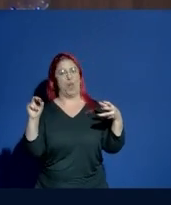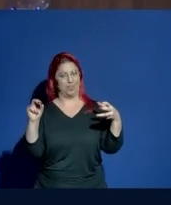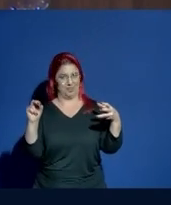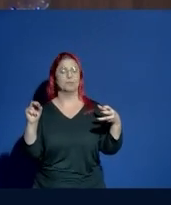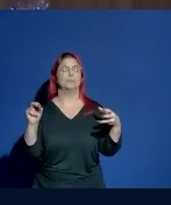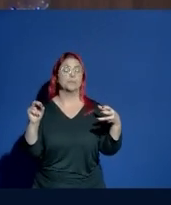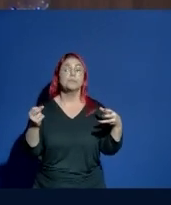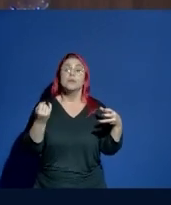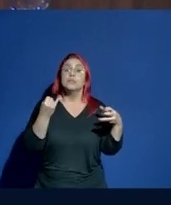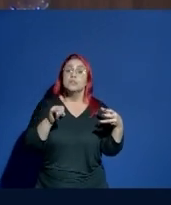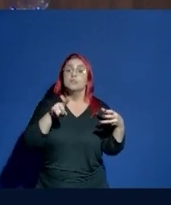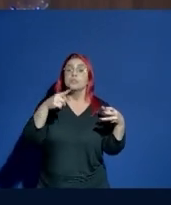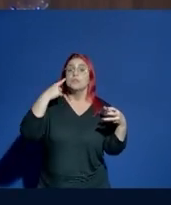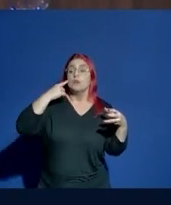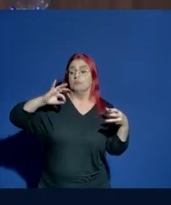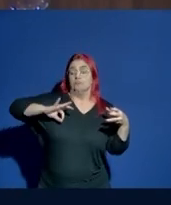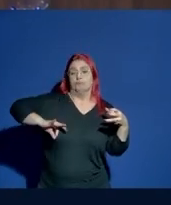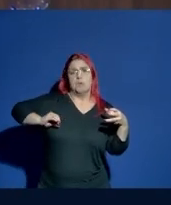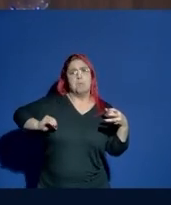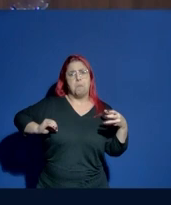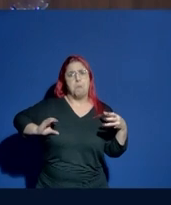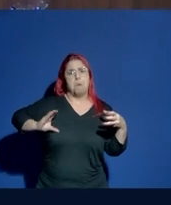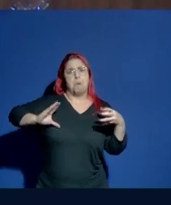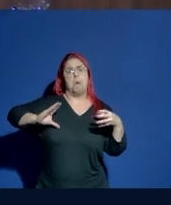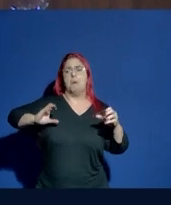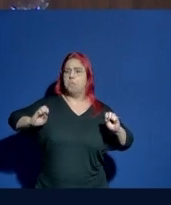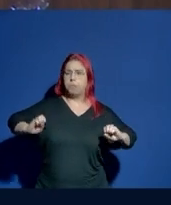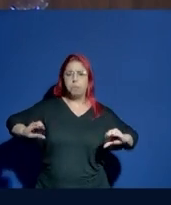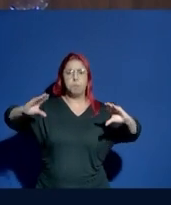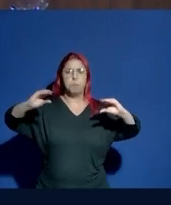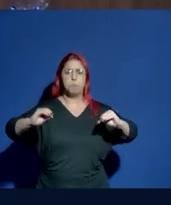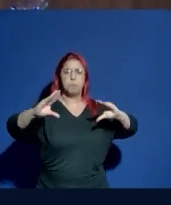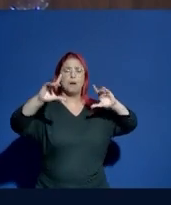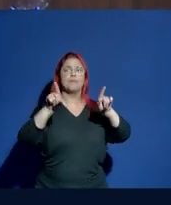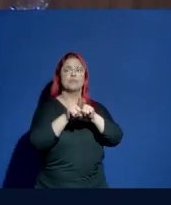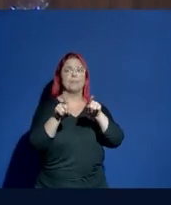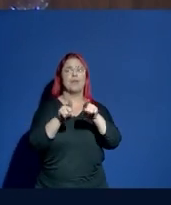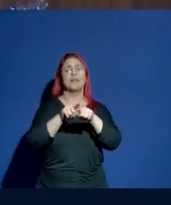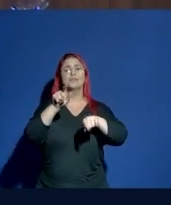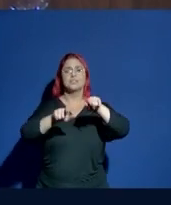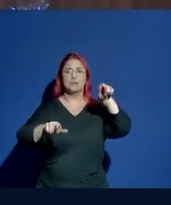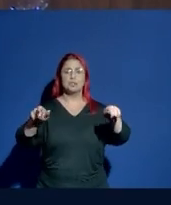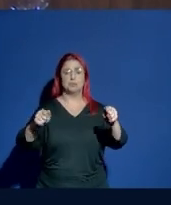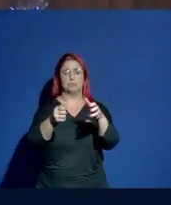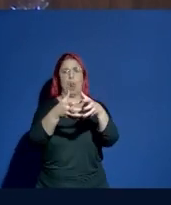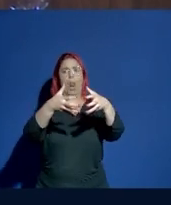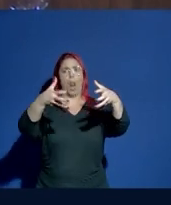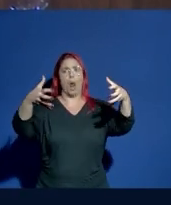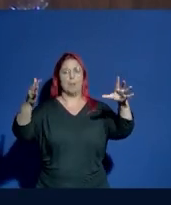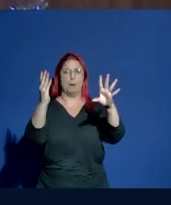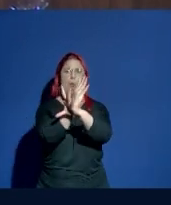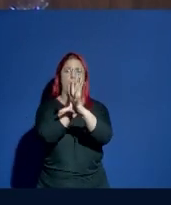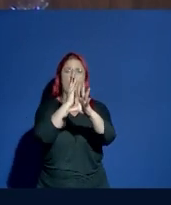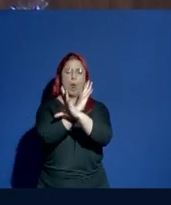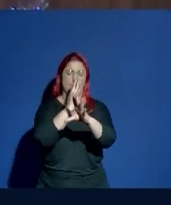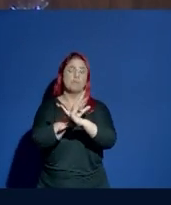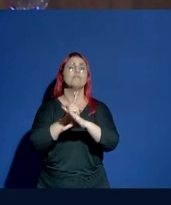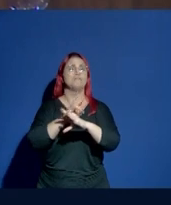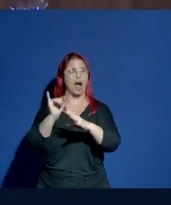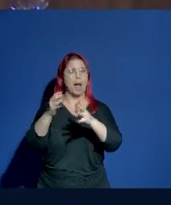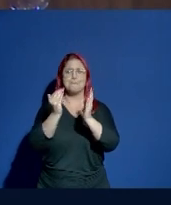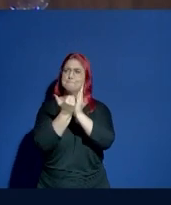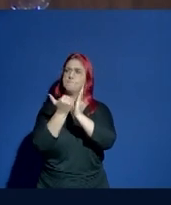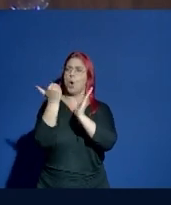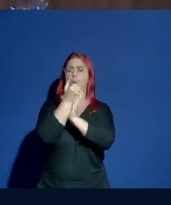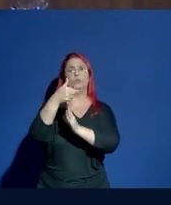o aumento do poder aquisitivo, a urbanização que vai acontecer, nós vamos ter uma necessidade, segundo a FAO, de 70% a